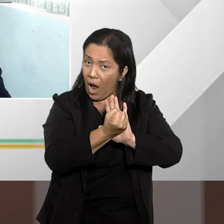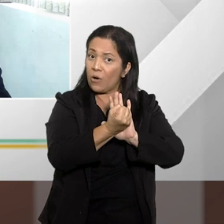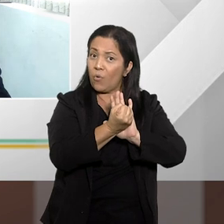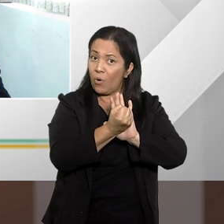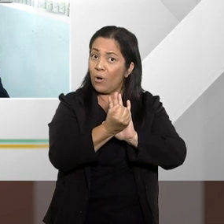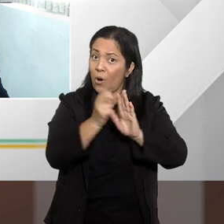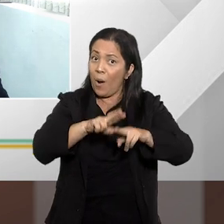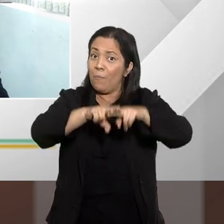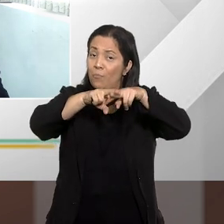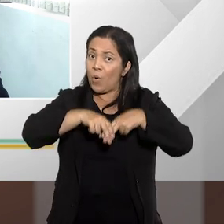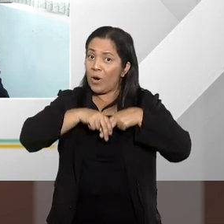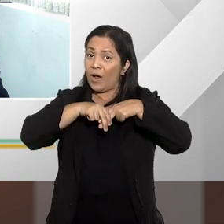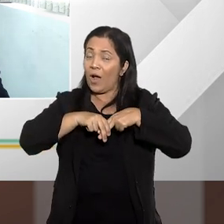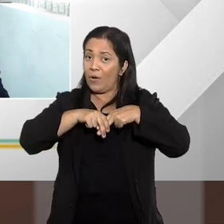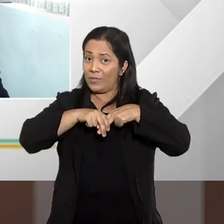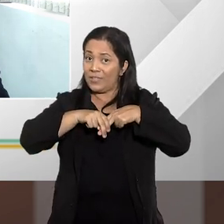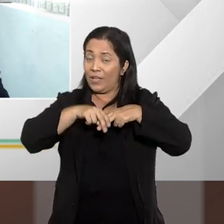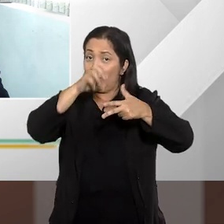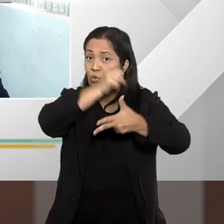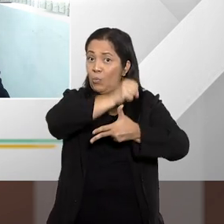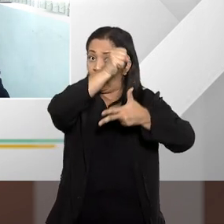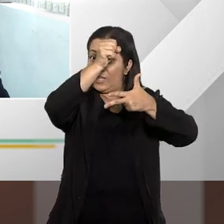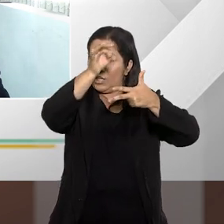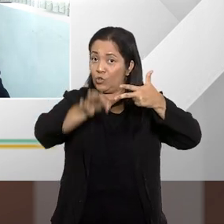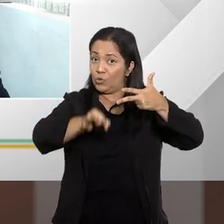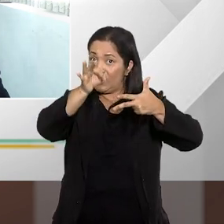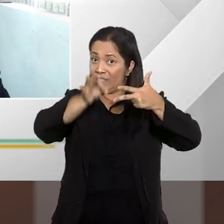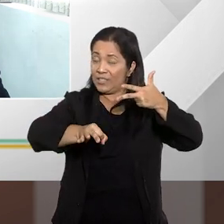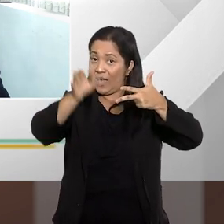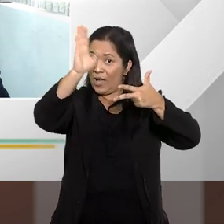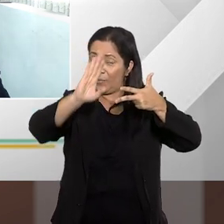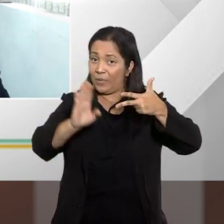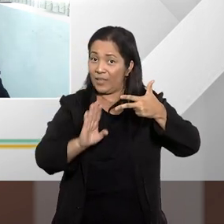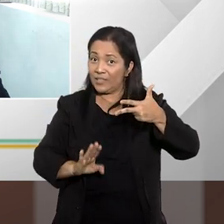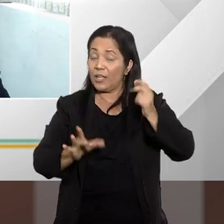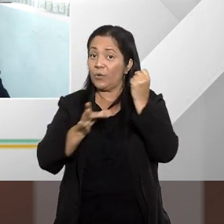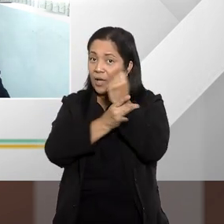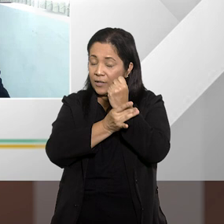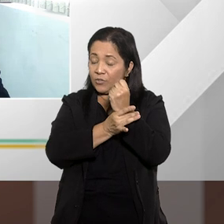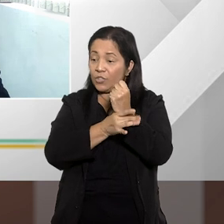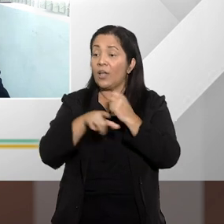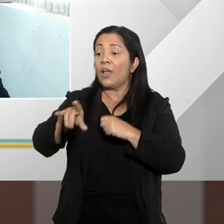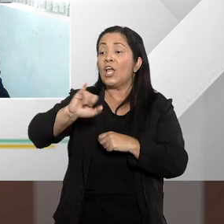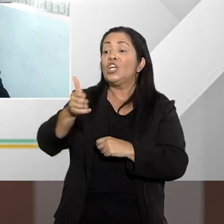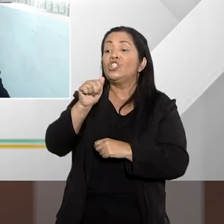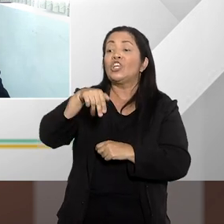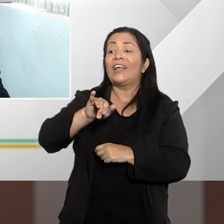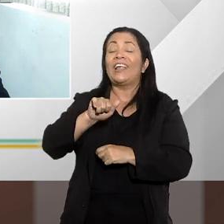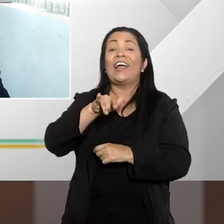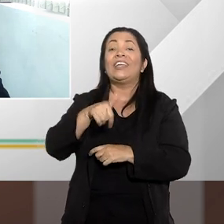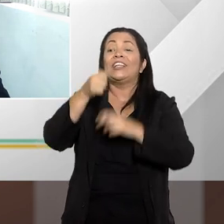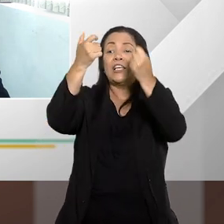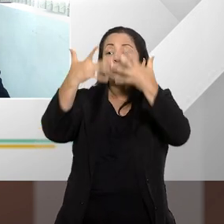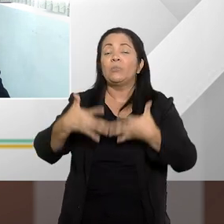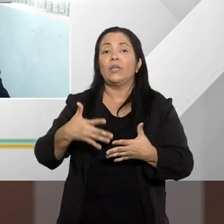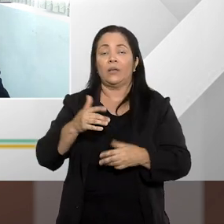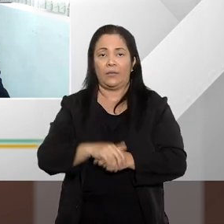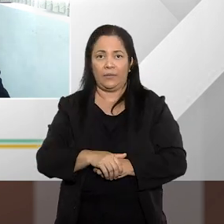Judiciário brasileiro. Como é que você, Janaína, avalia a efetividade desse direito nos dias atuais para o público